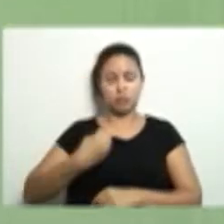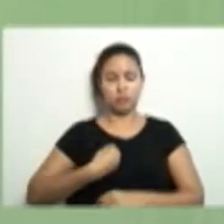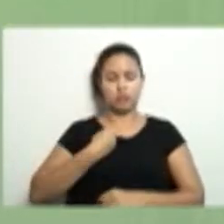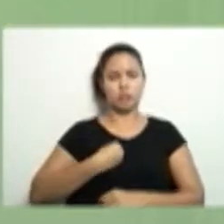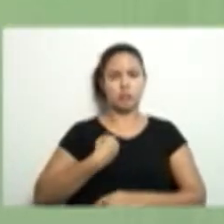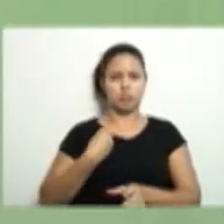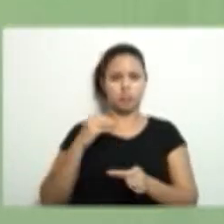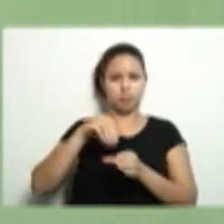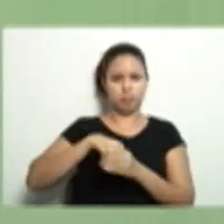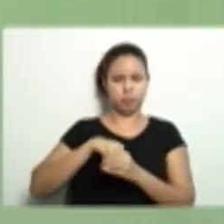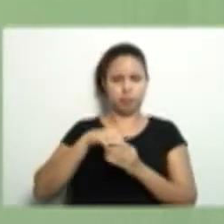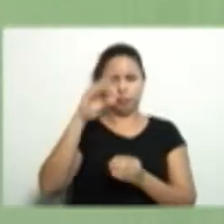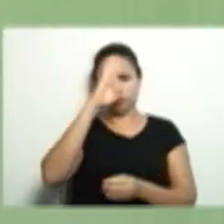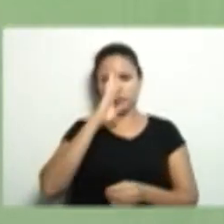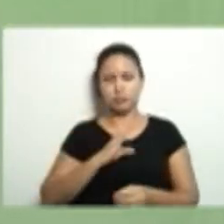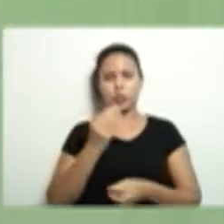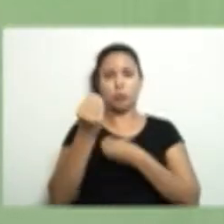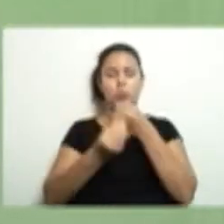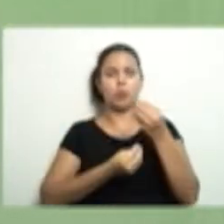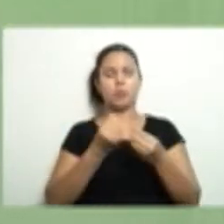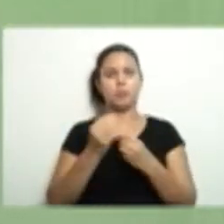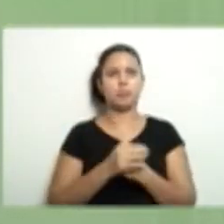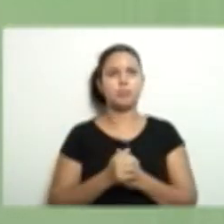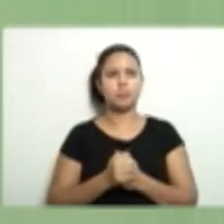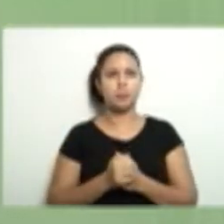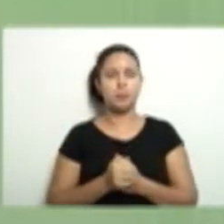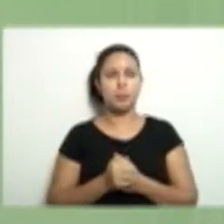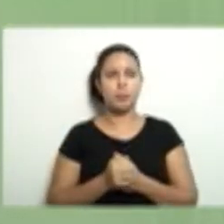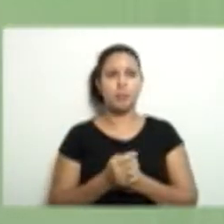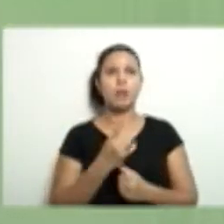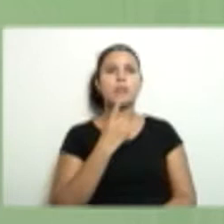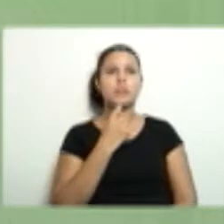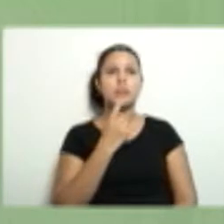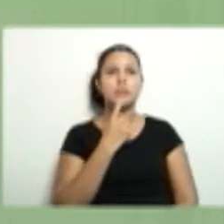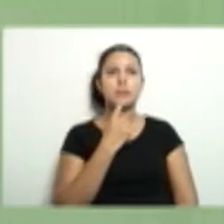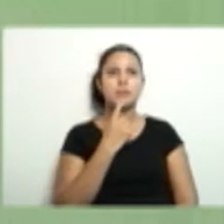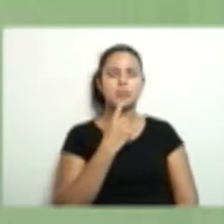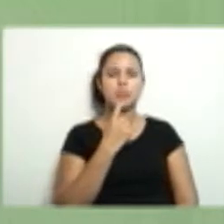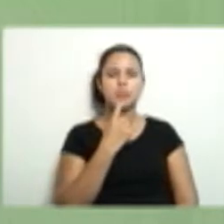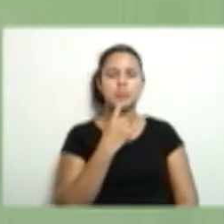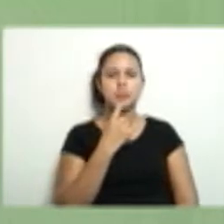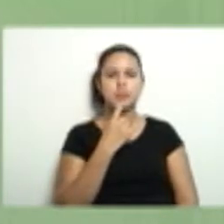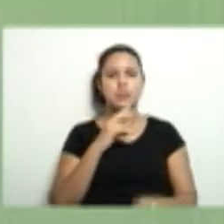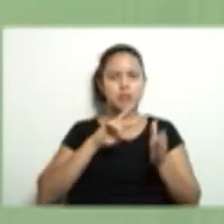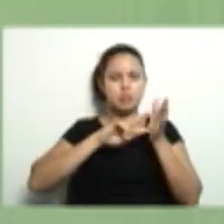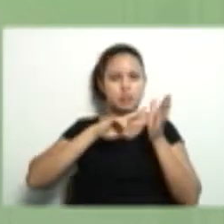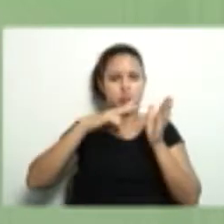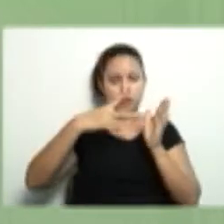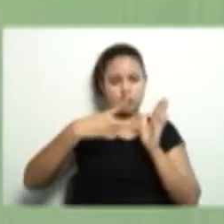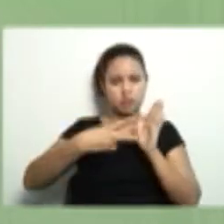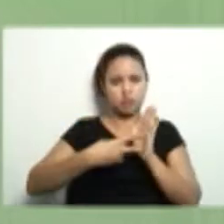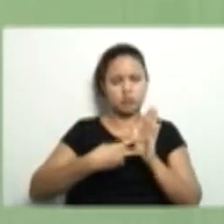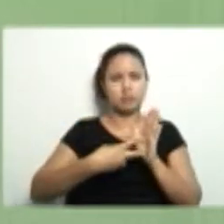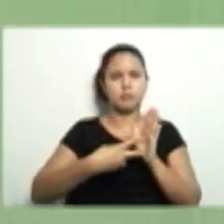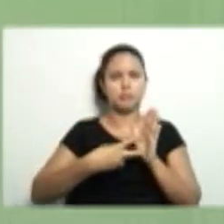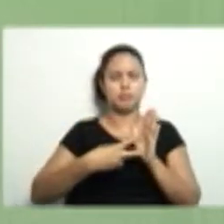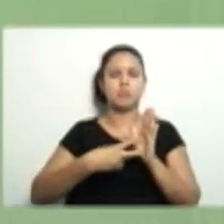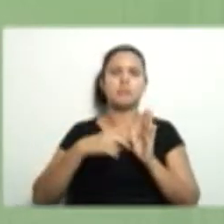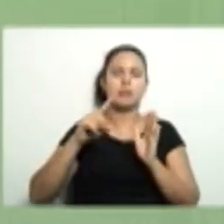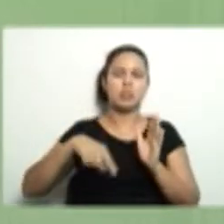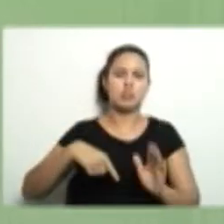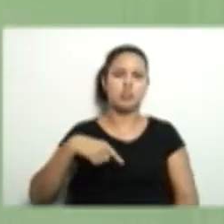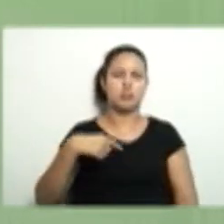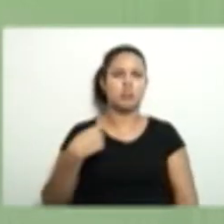Brasil. Relembrando, essa cor aqui que indica o vermelho bastante escuro vai estar relacionada ao índice de desenvolvimento